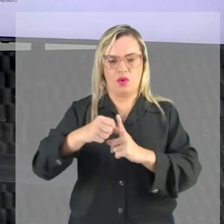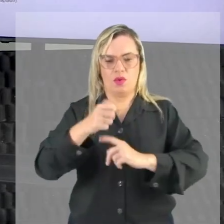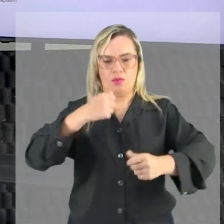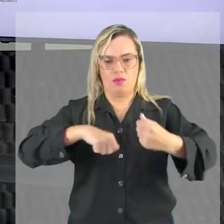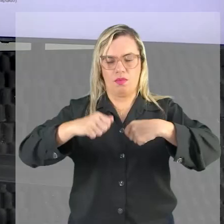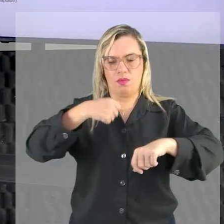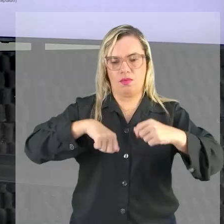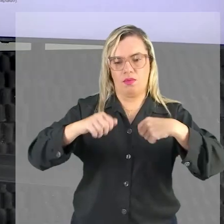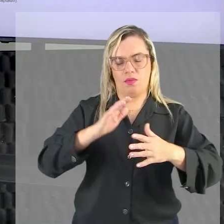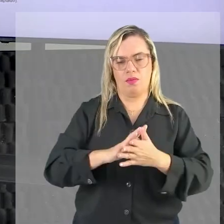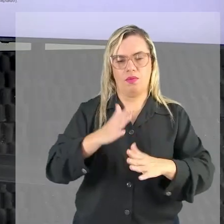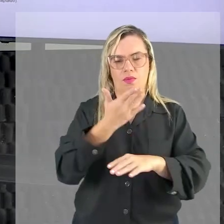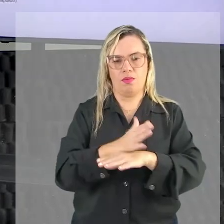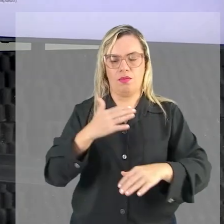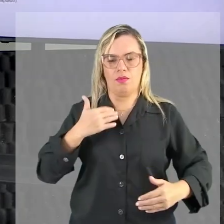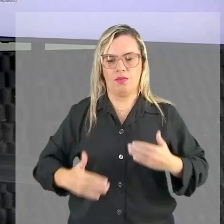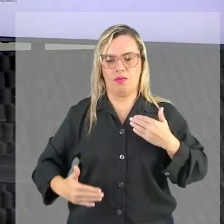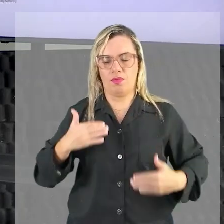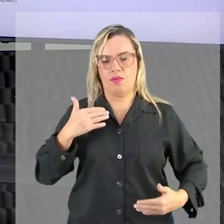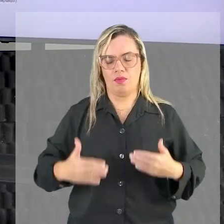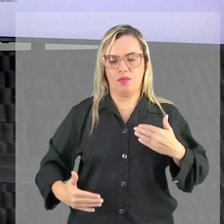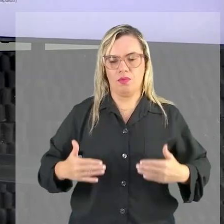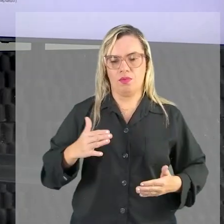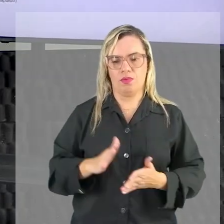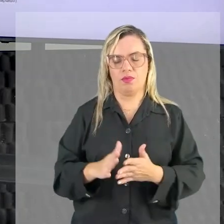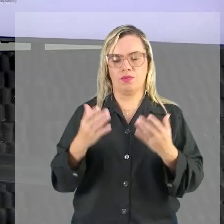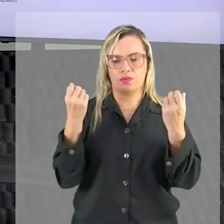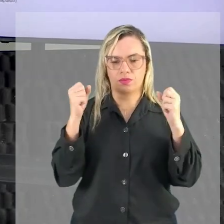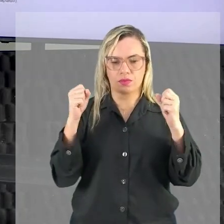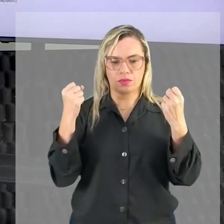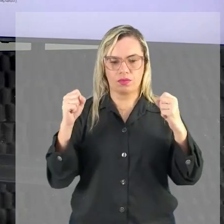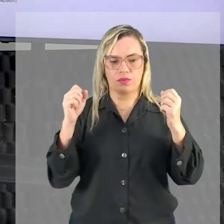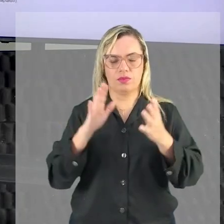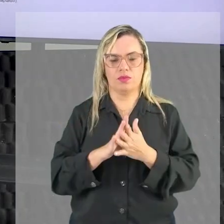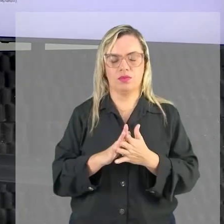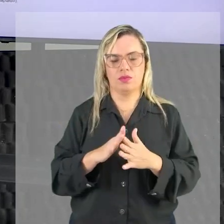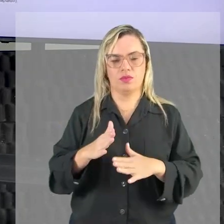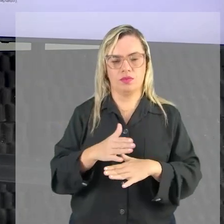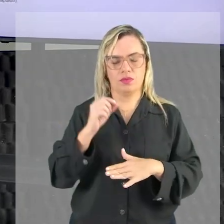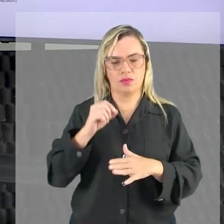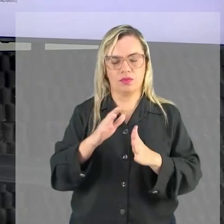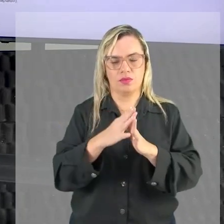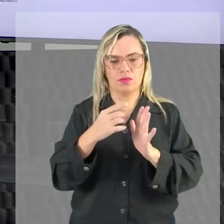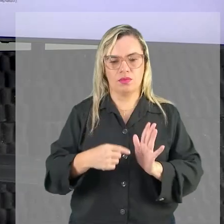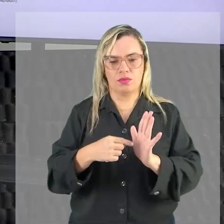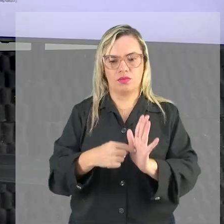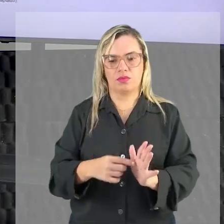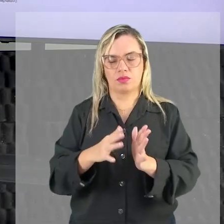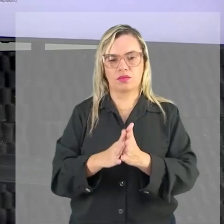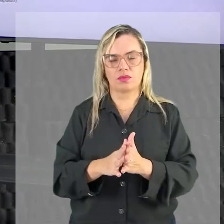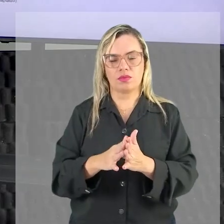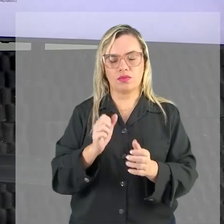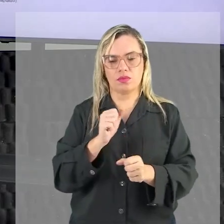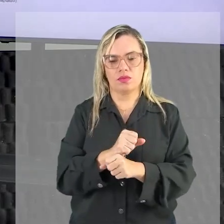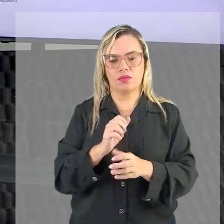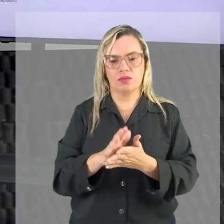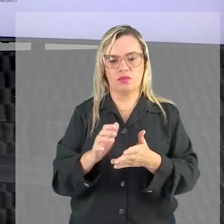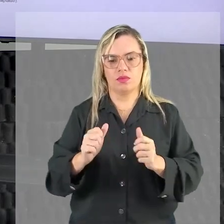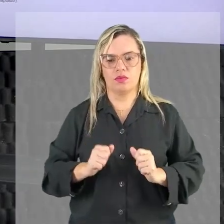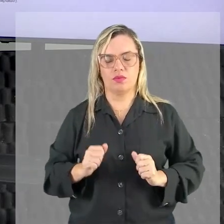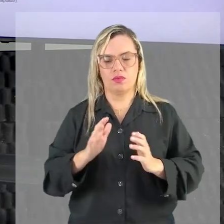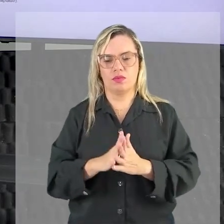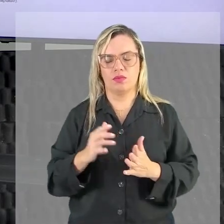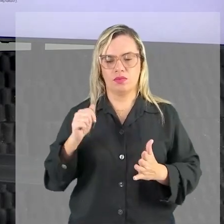corporais e atividade física. As maiores prevalências de inatividade física foram em